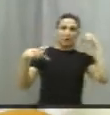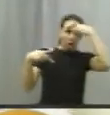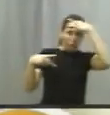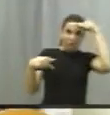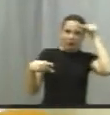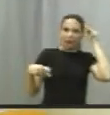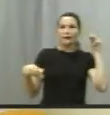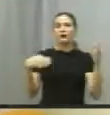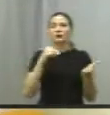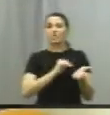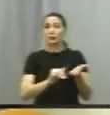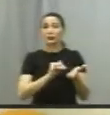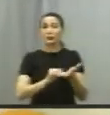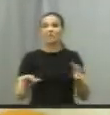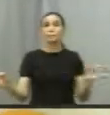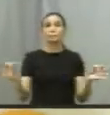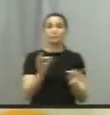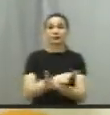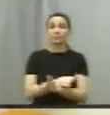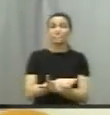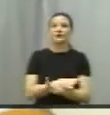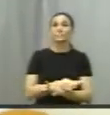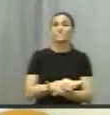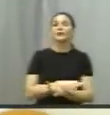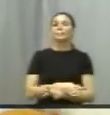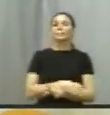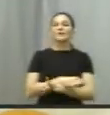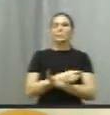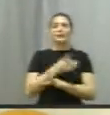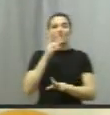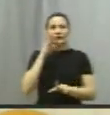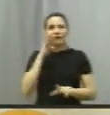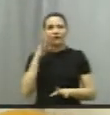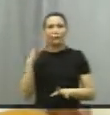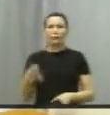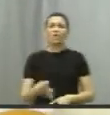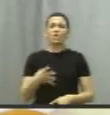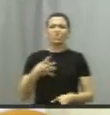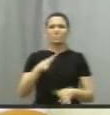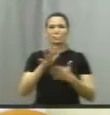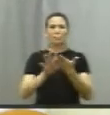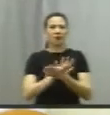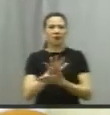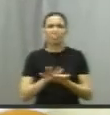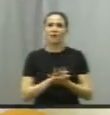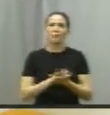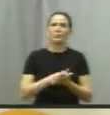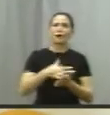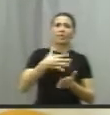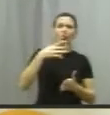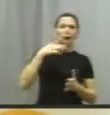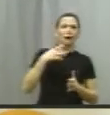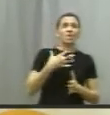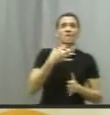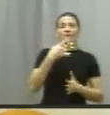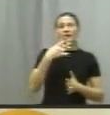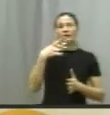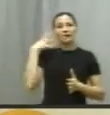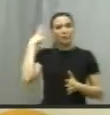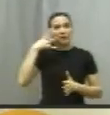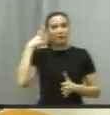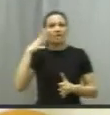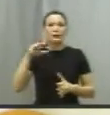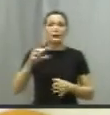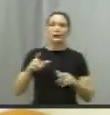com os secretários. Para concluir, não quero fazer juízo de valor em relação ao depoimento do funcionário aqui. Acho que o vereador